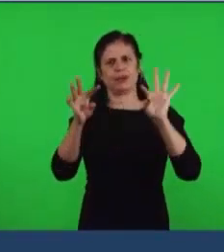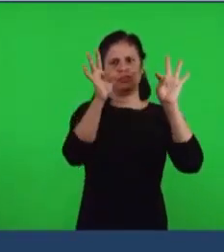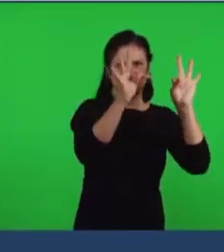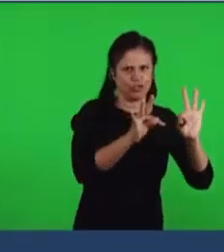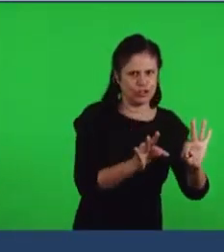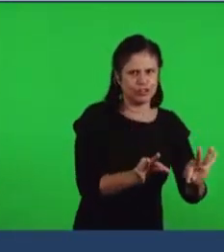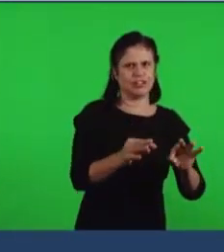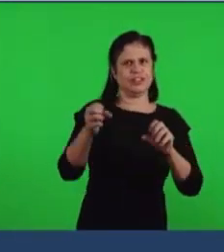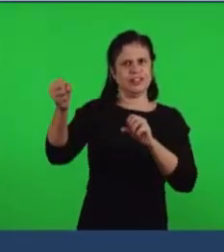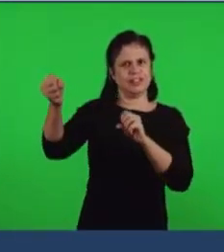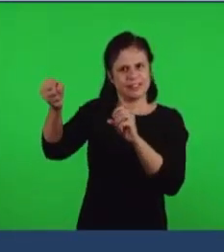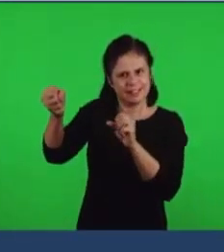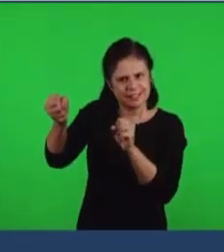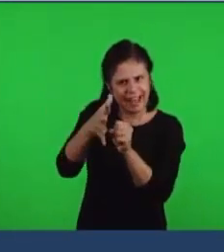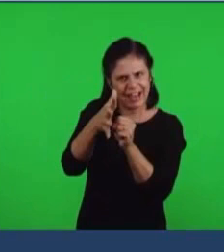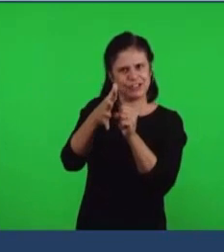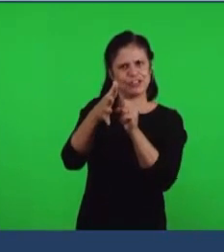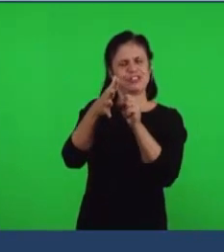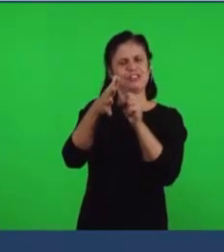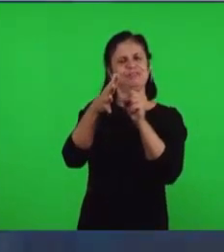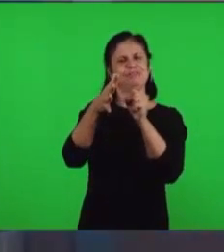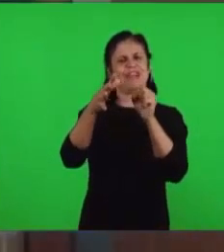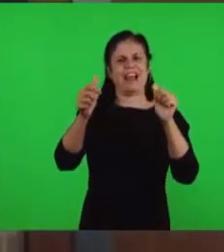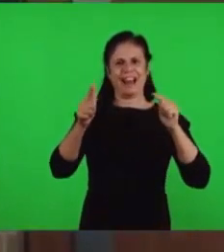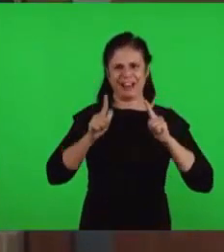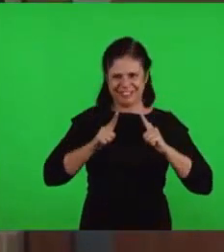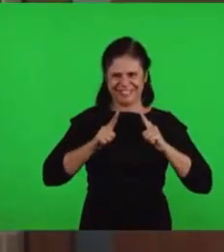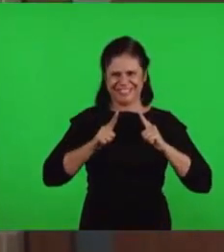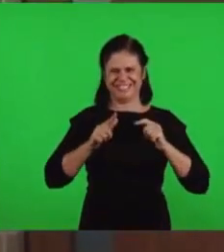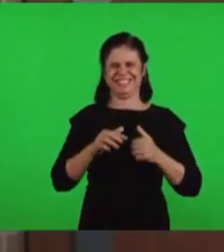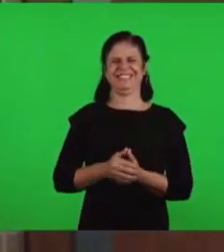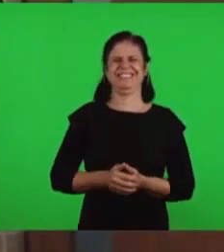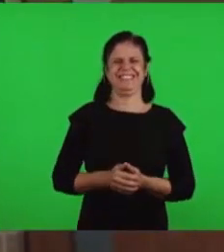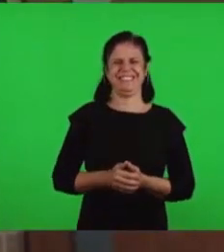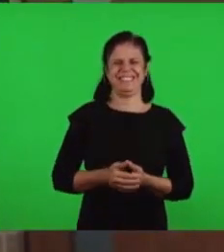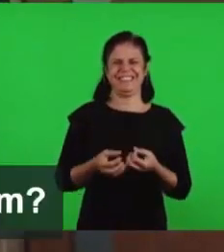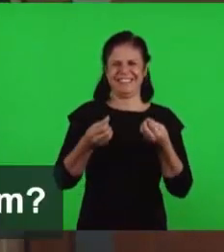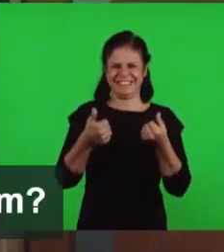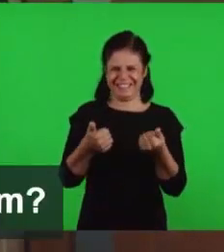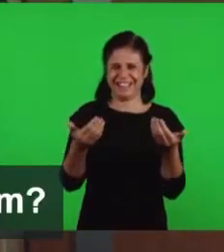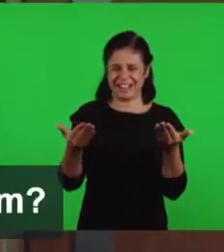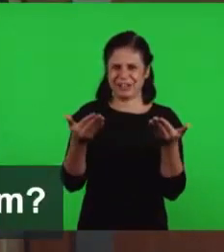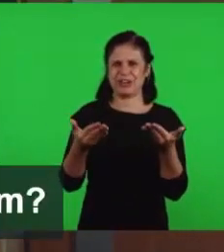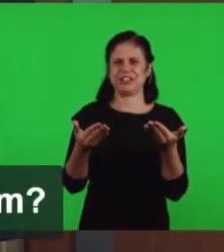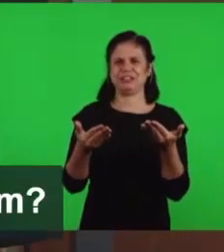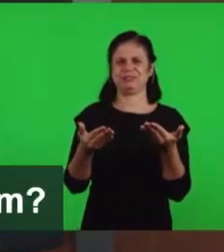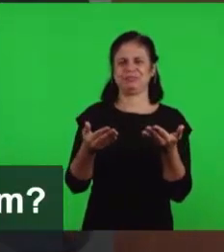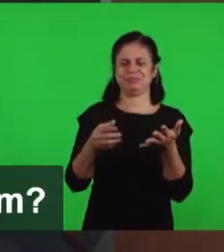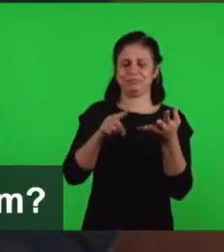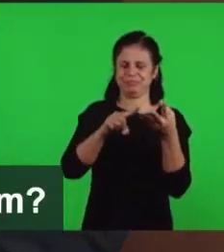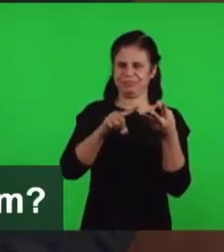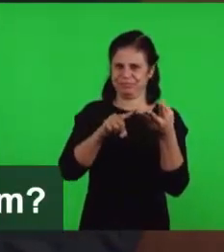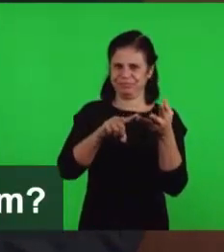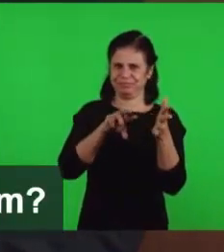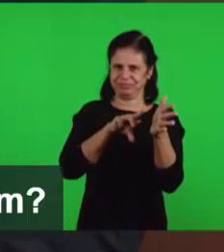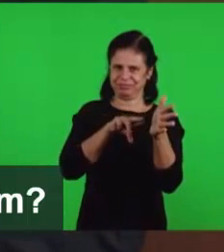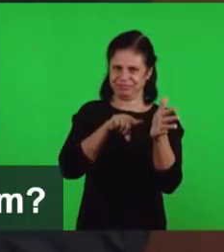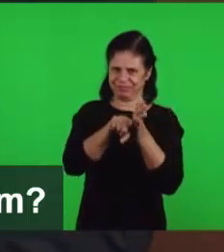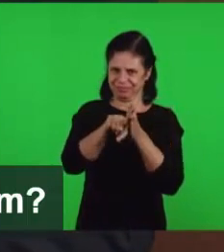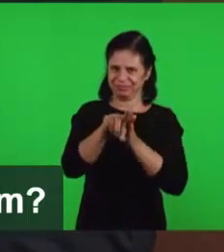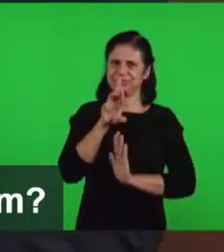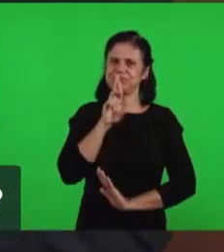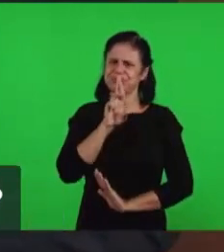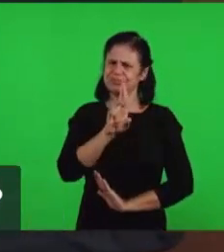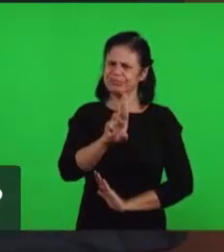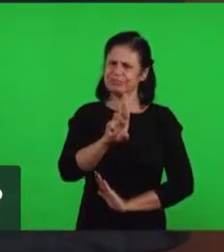Filadélfia e a Laudiceia muito bem vamos a resposta número três agora a terceira pergunta é quem